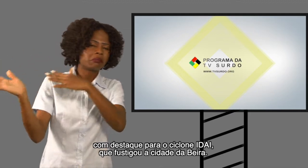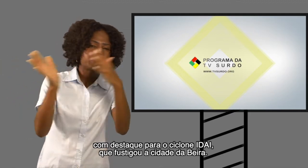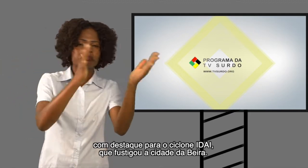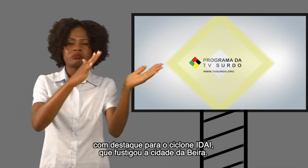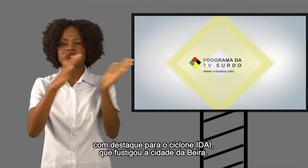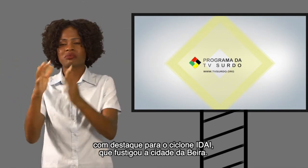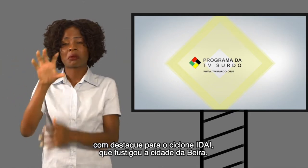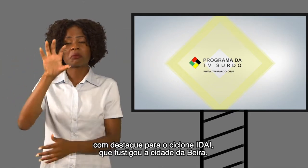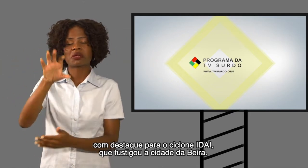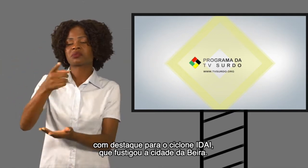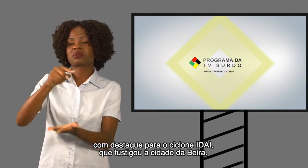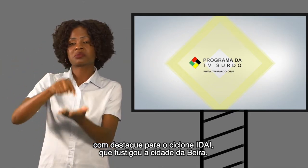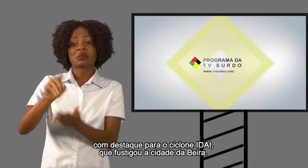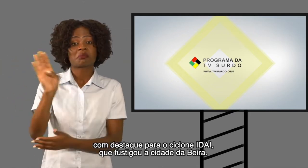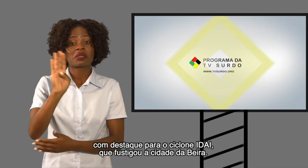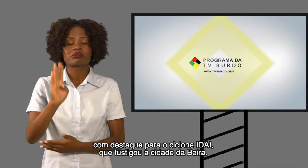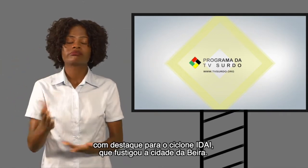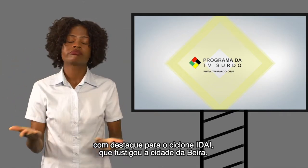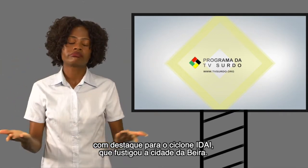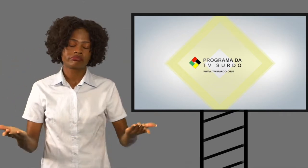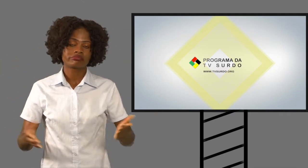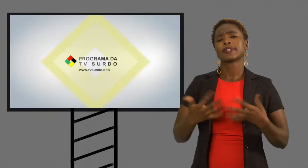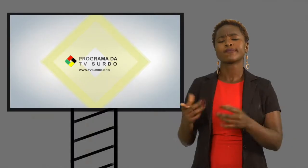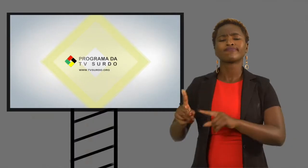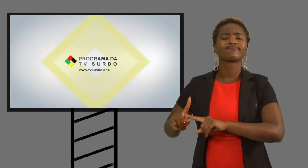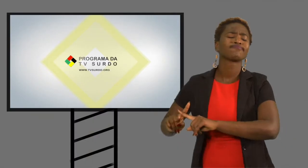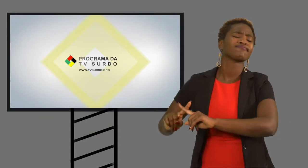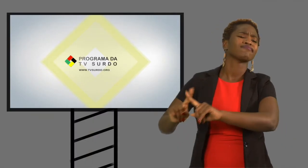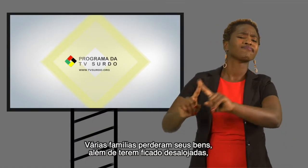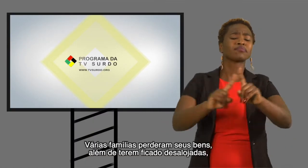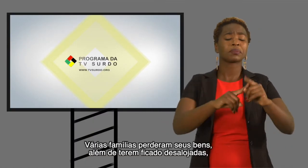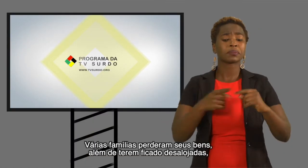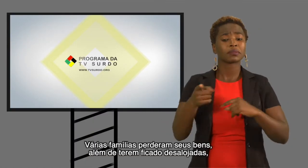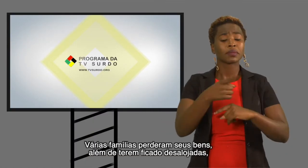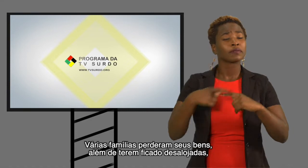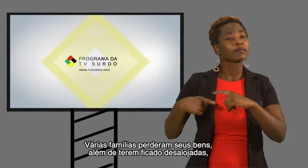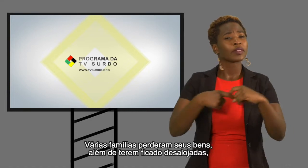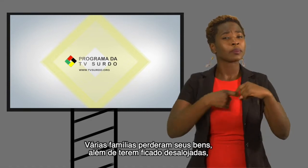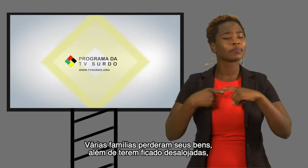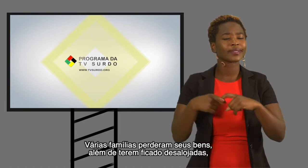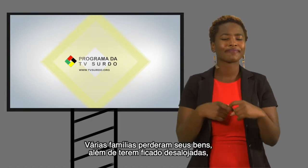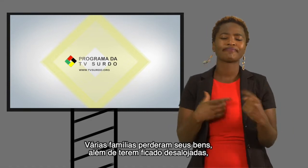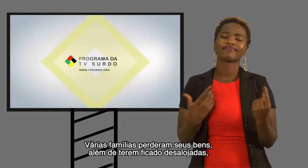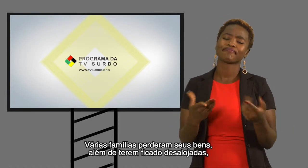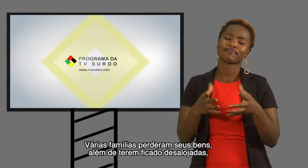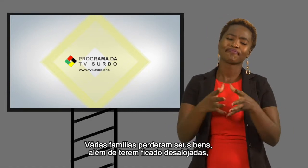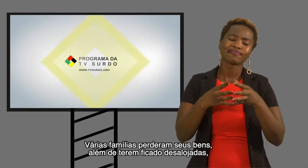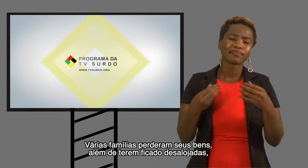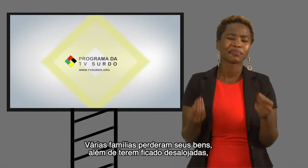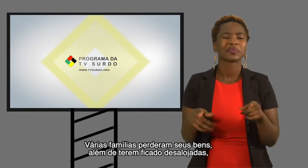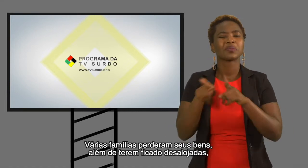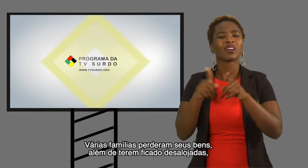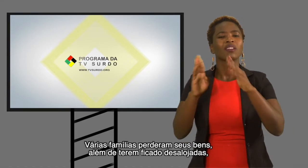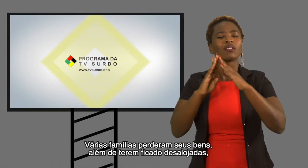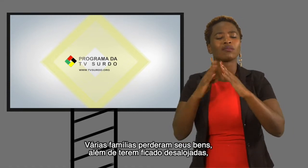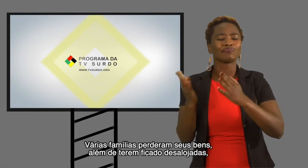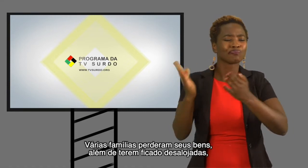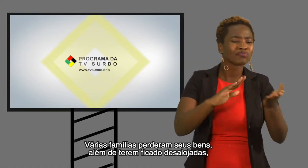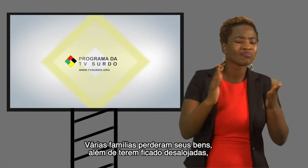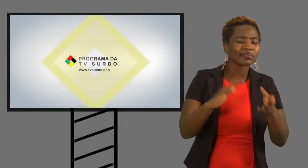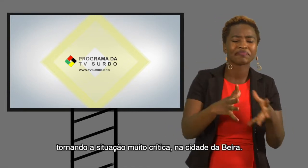ciclone Idai que fustigou a cidade da Beira. Várias famílias perdem seus bens, além de terem ficado